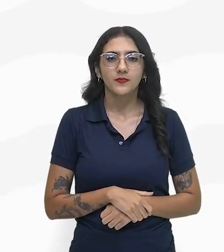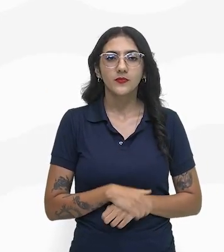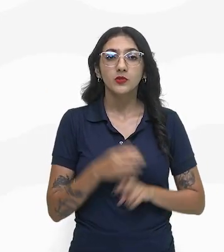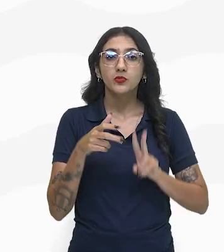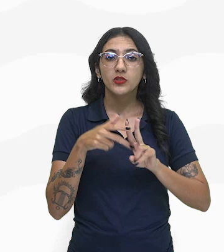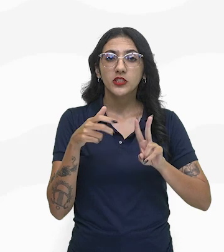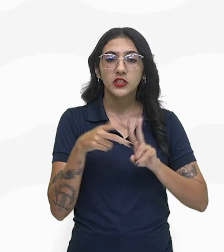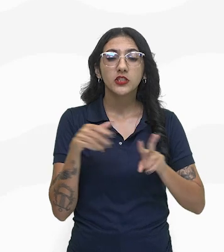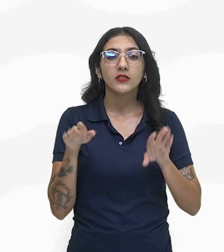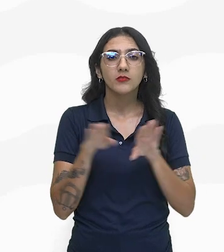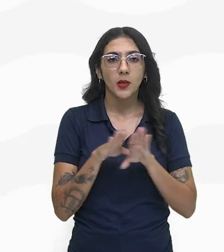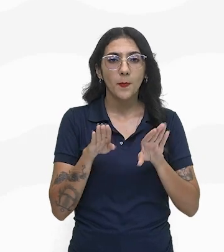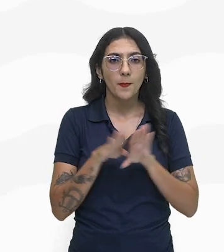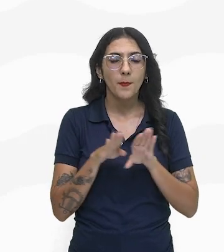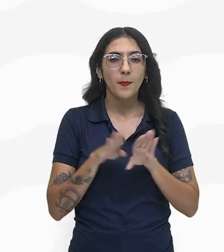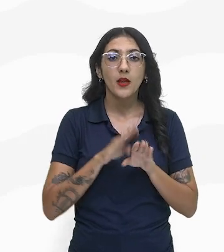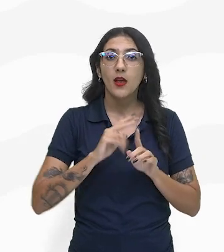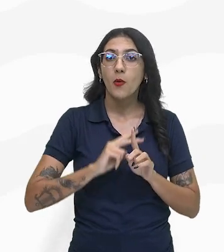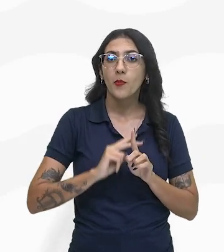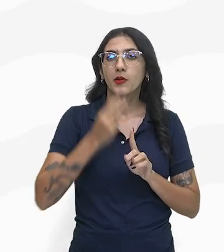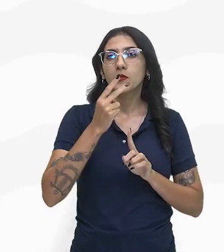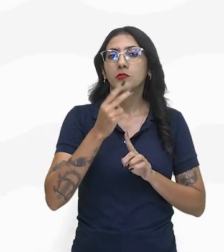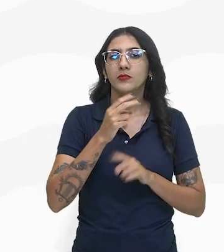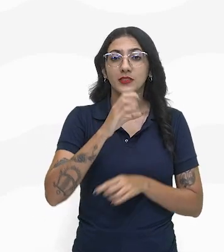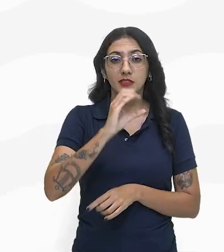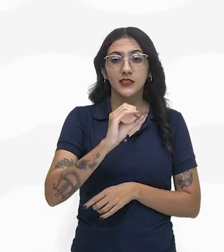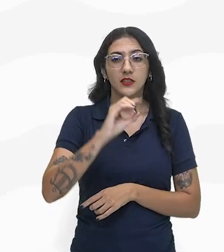percentuais também aumentados, gente, para